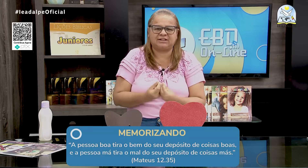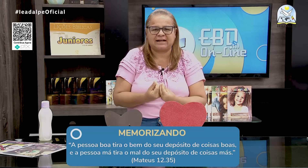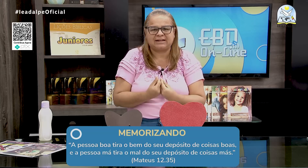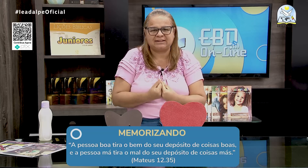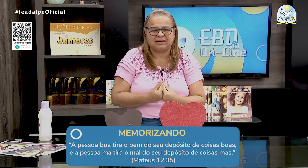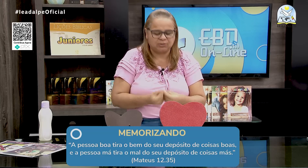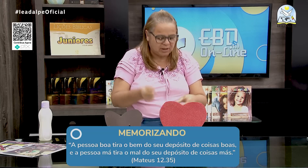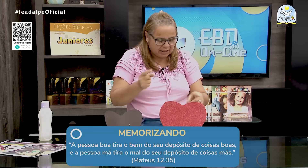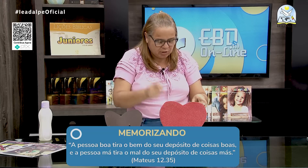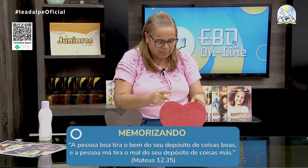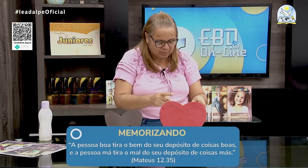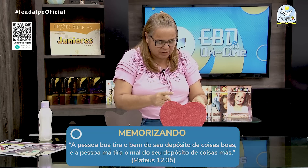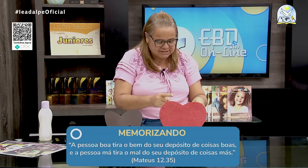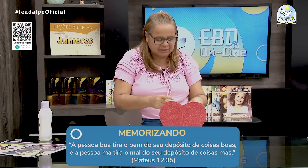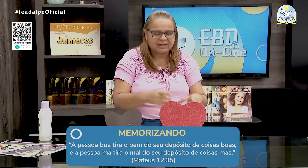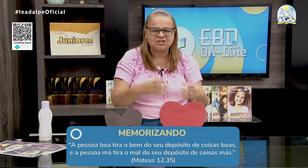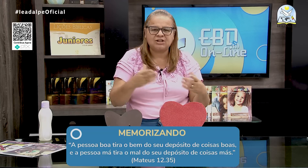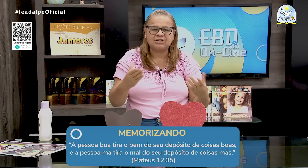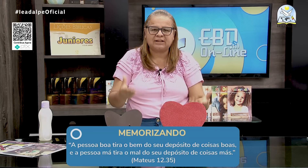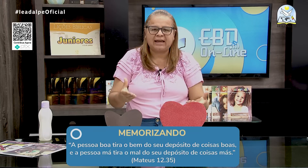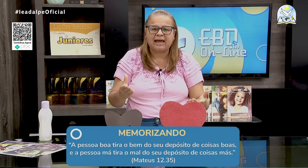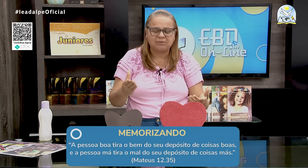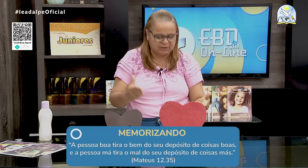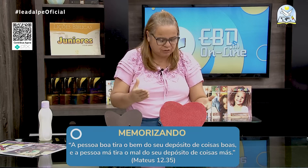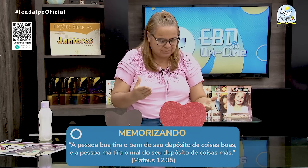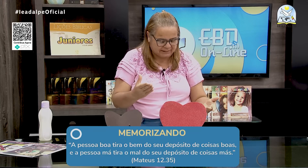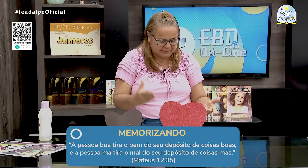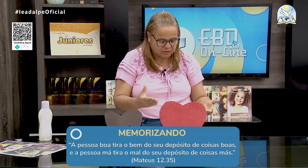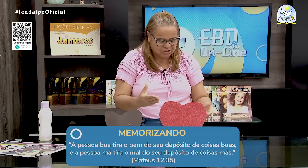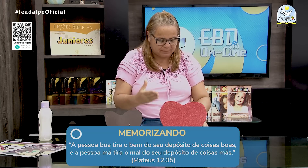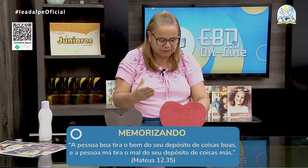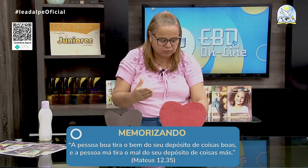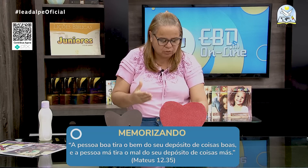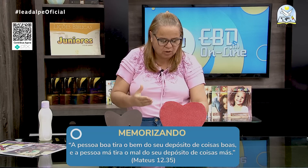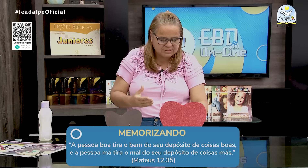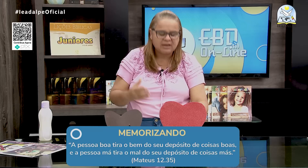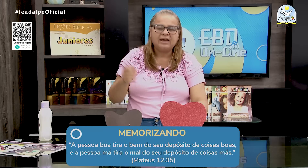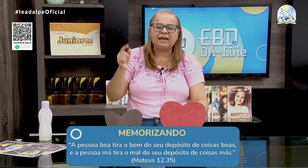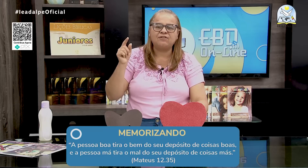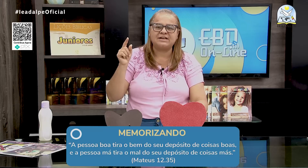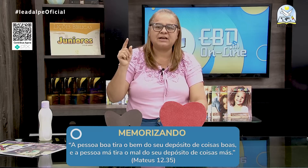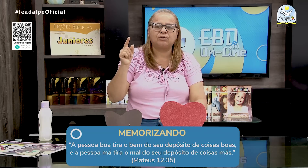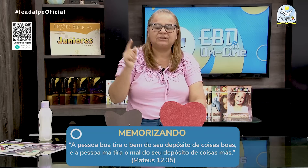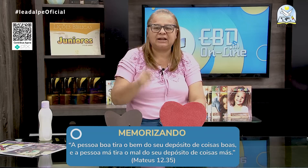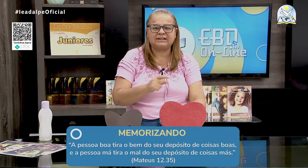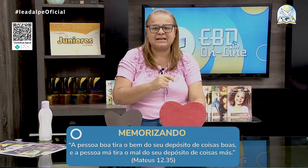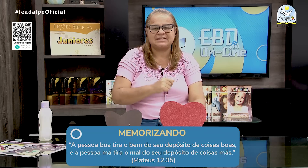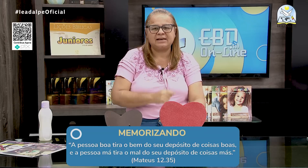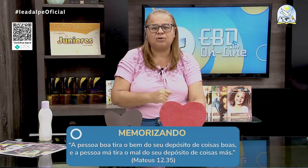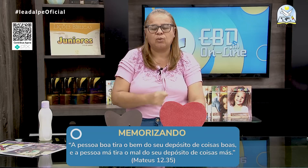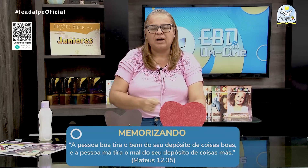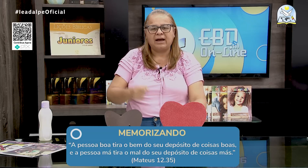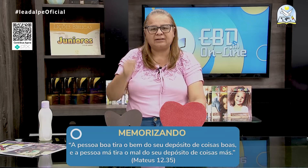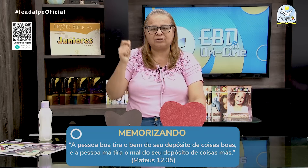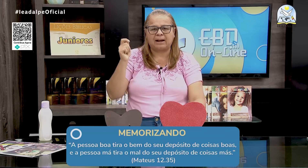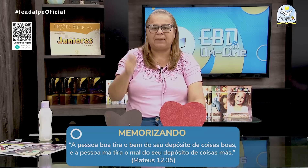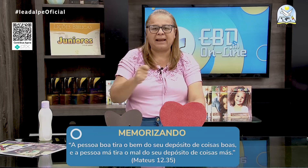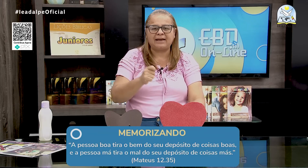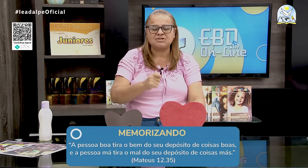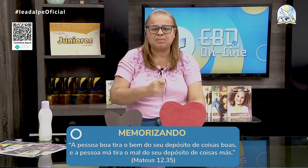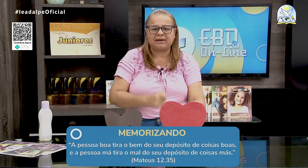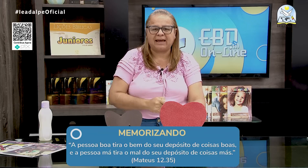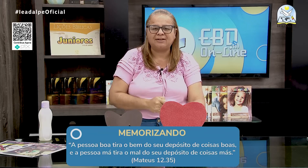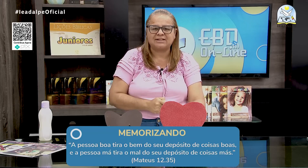assunto que a gente tá tratando e o memorizando que a gente tem é no livro de Mateus capítulo 12 e o Versículo 35 Então